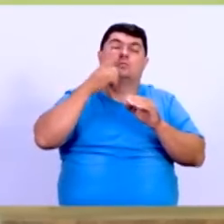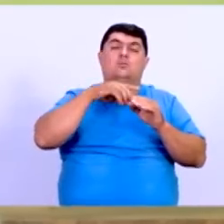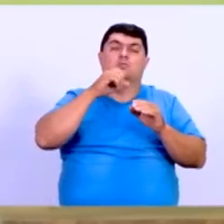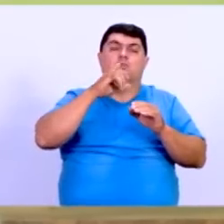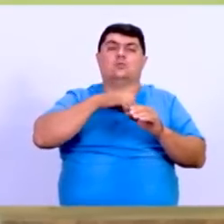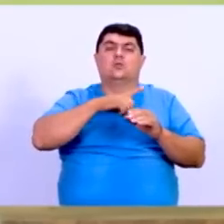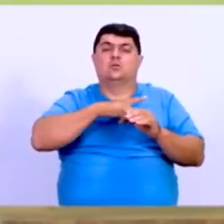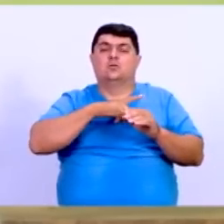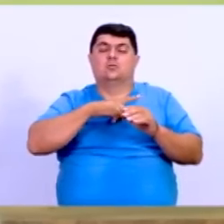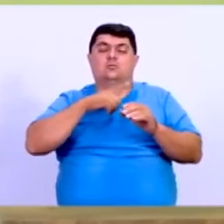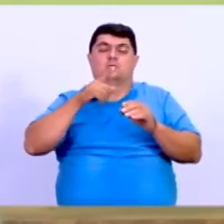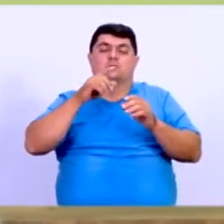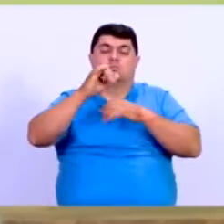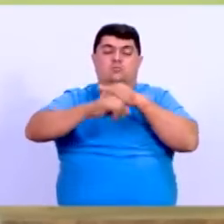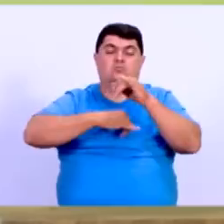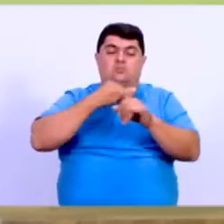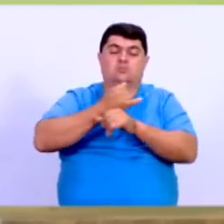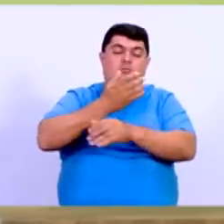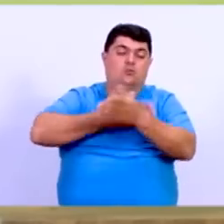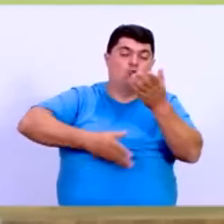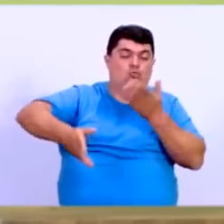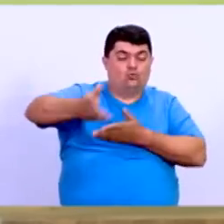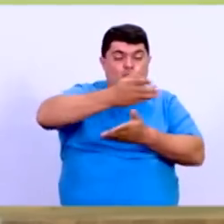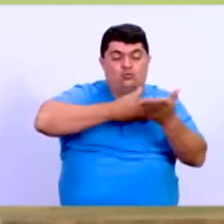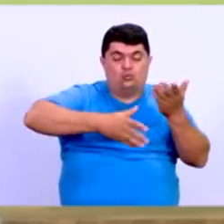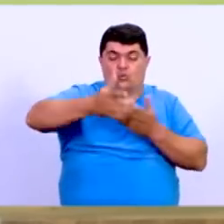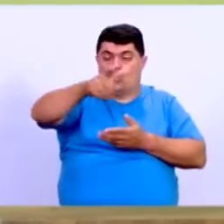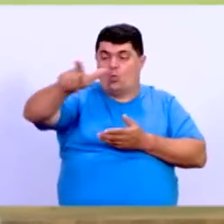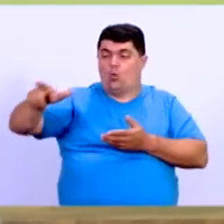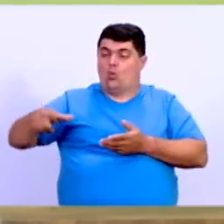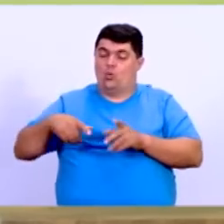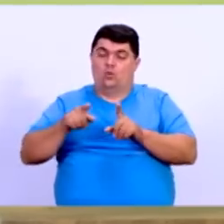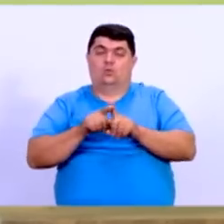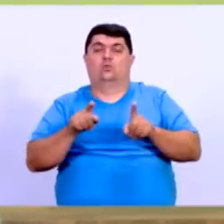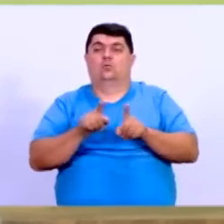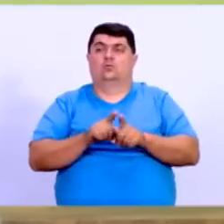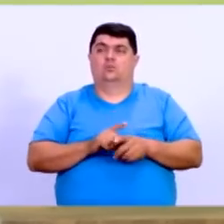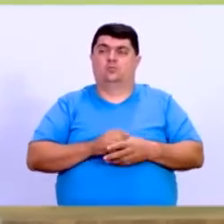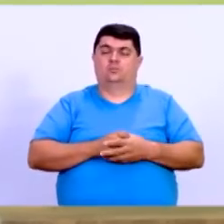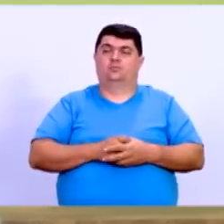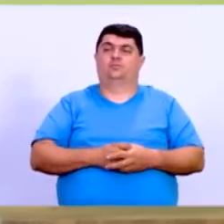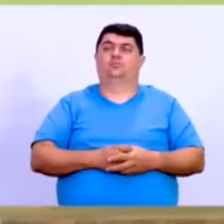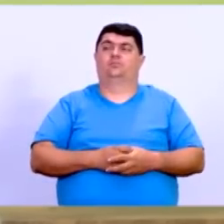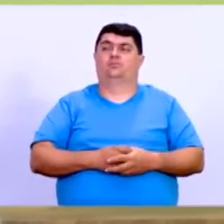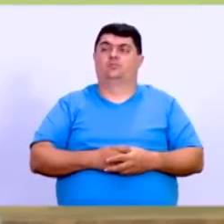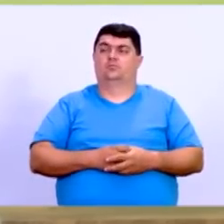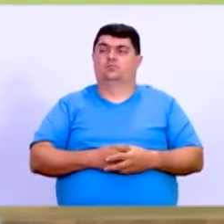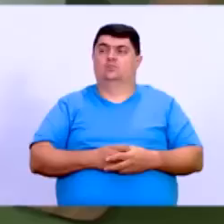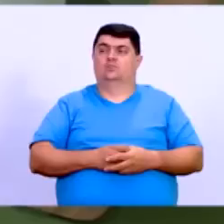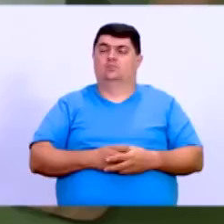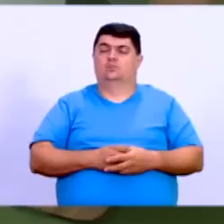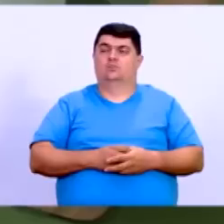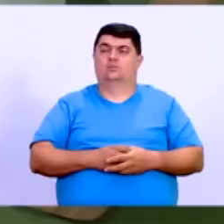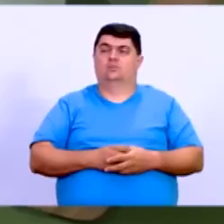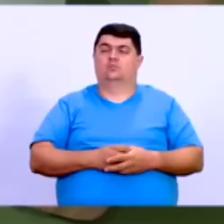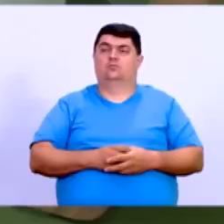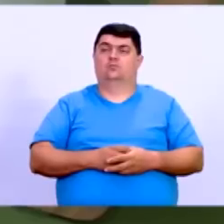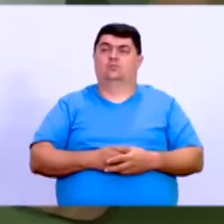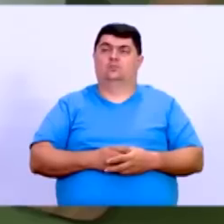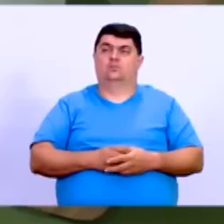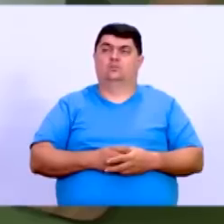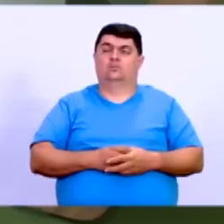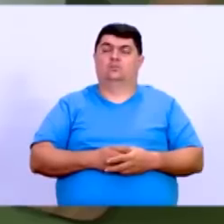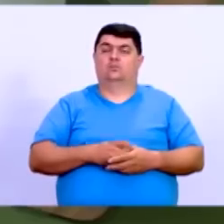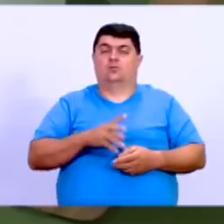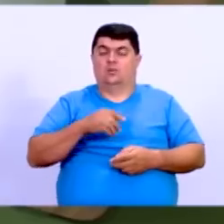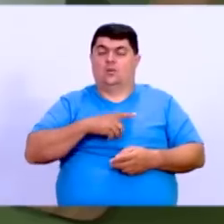internet para ele, consegue compartilhar a internet com outros equipamentos, computadores, desktops e tudo mais. Isso mesmo, professor. Então, pessoal, a gente está aprendendo